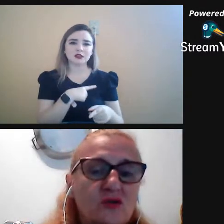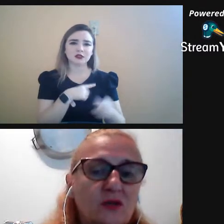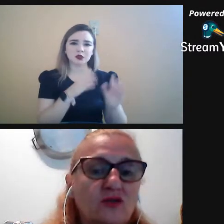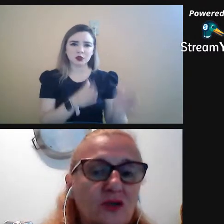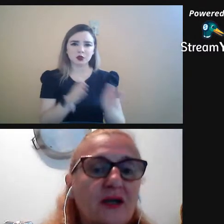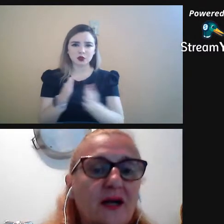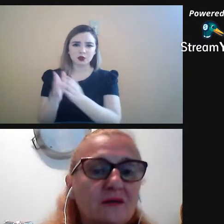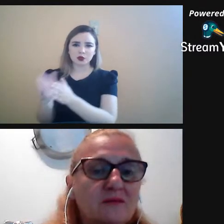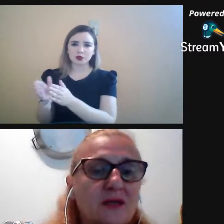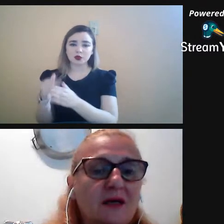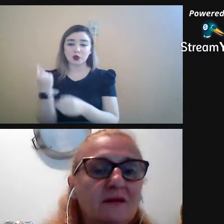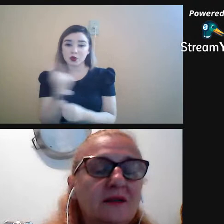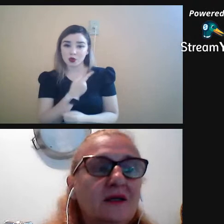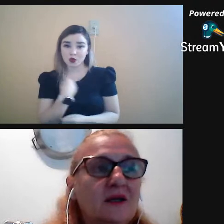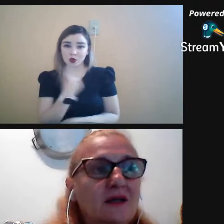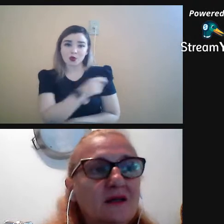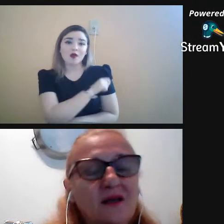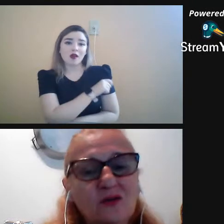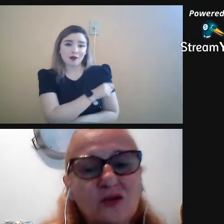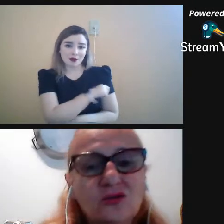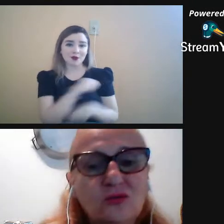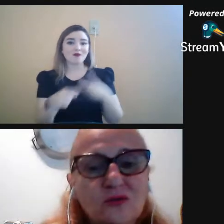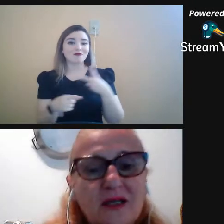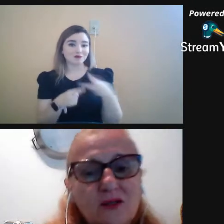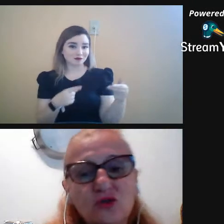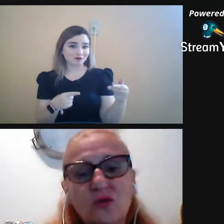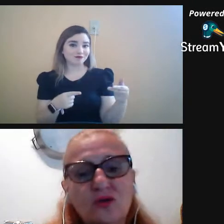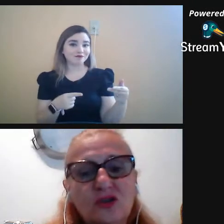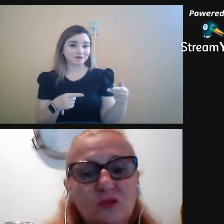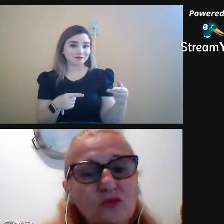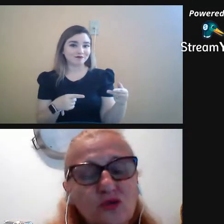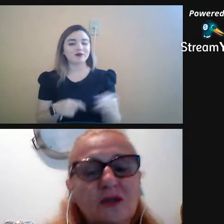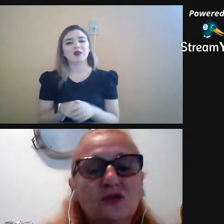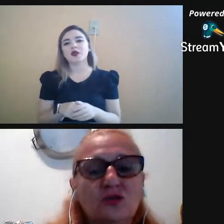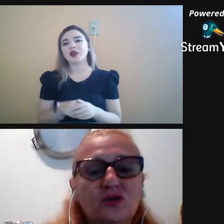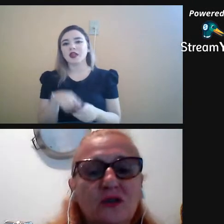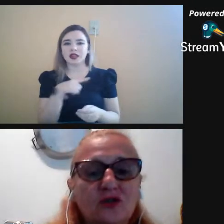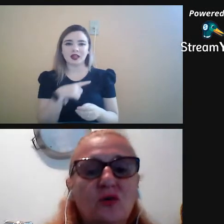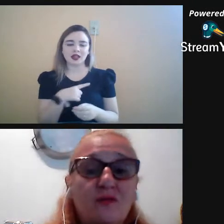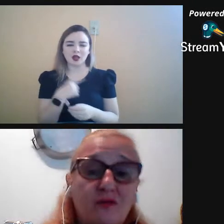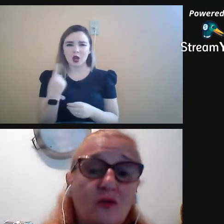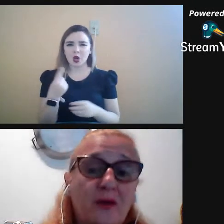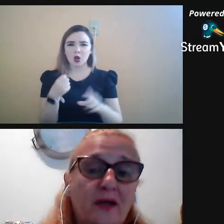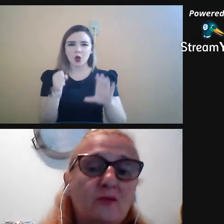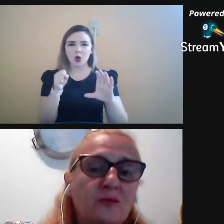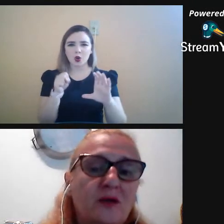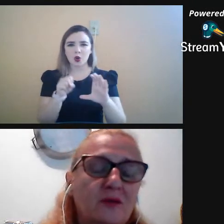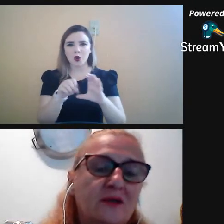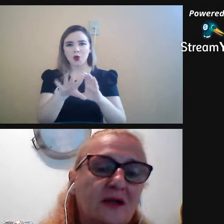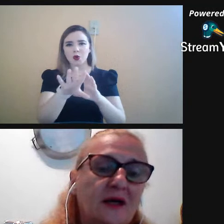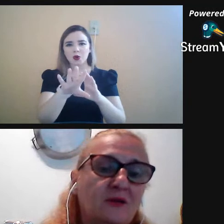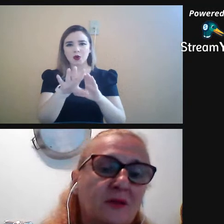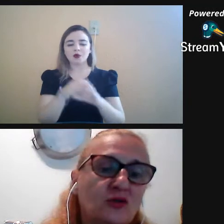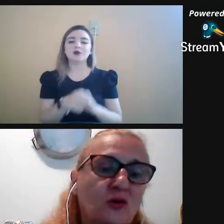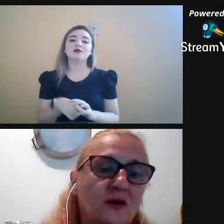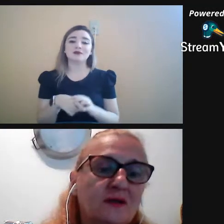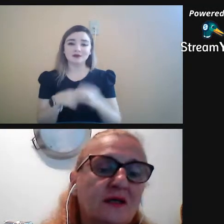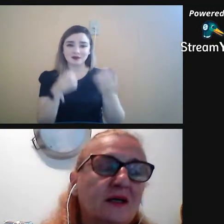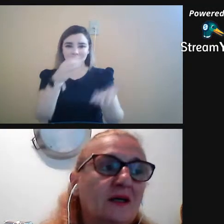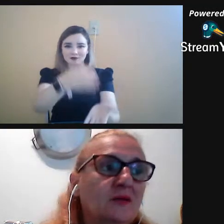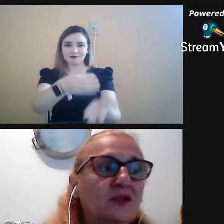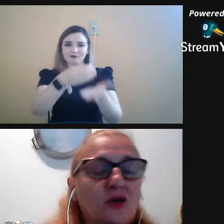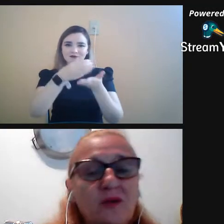3 edições, nossos alunos ganharam, tá? Até o nosso data show, que nós temos, um dos data shows que tem na escola, foi o prêmio do prêmio literário para a